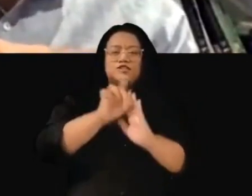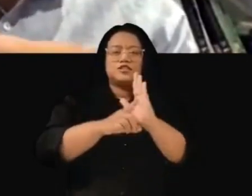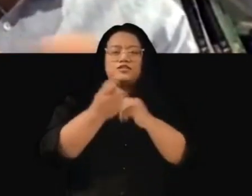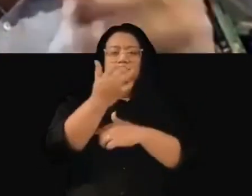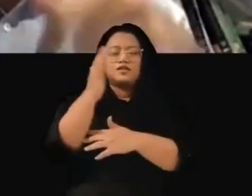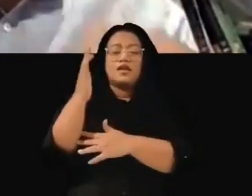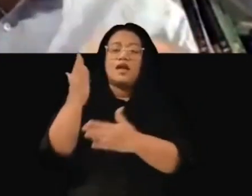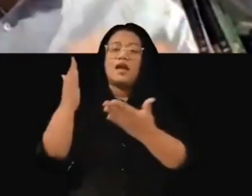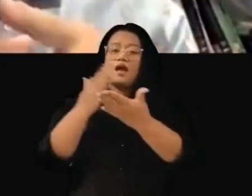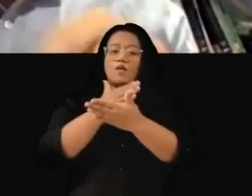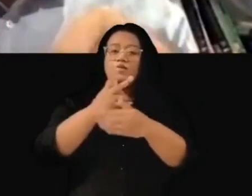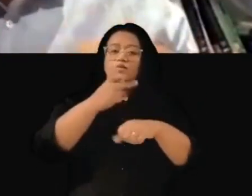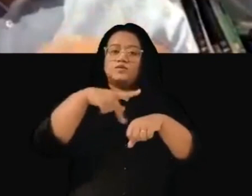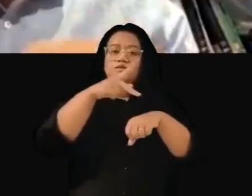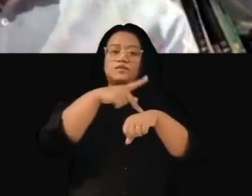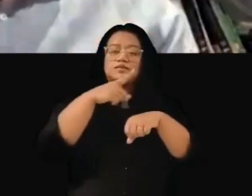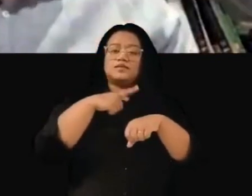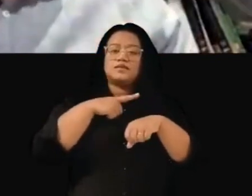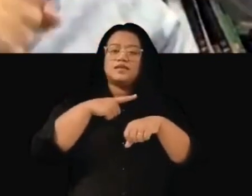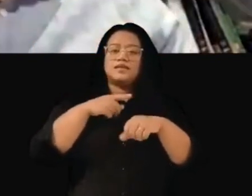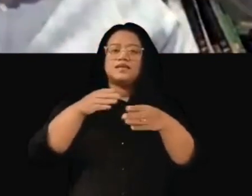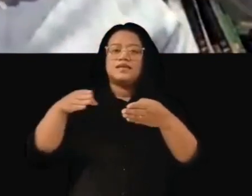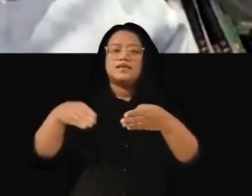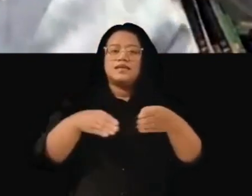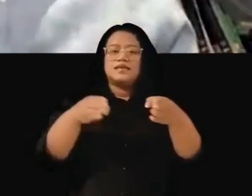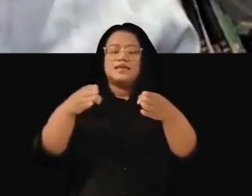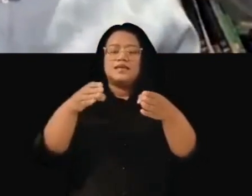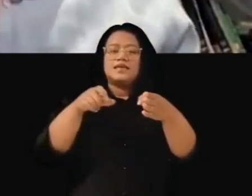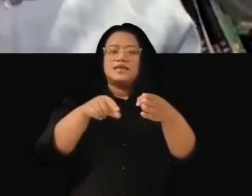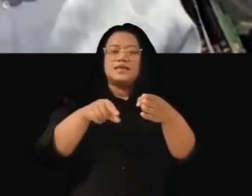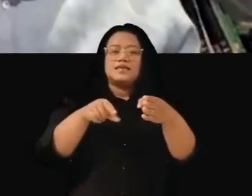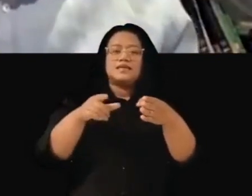reconhecendo, inclusive, o direito aos rios, né? Direito do rio, desculpa.